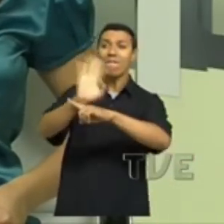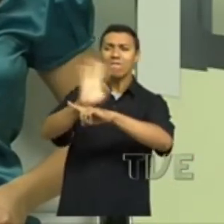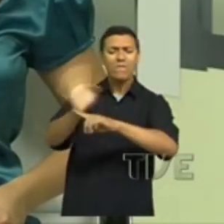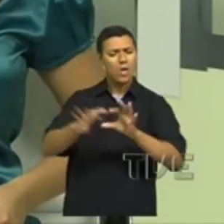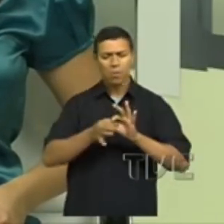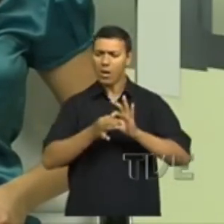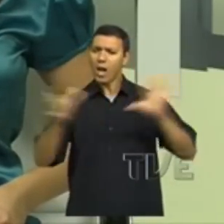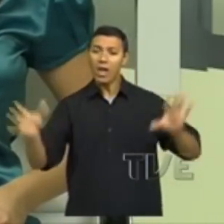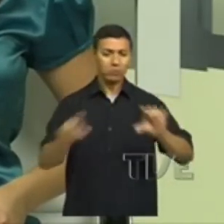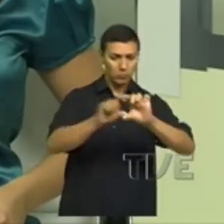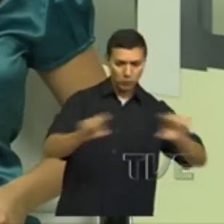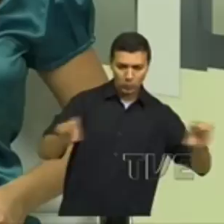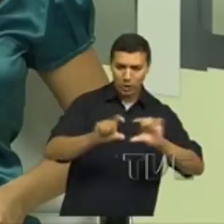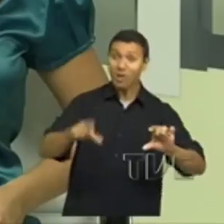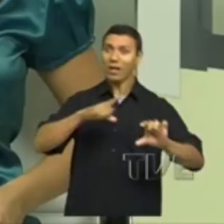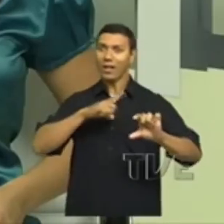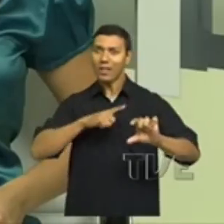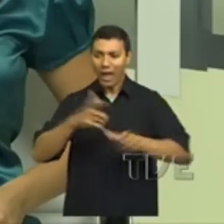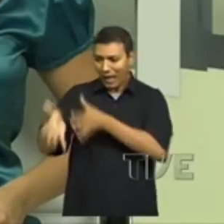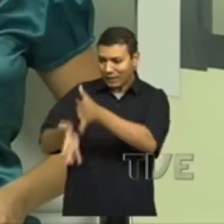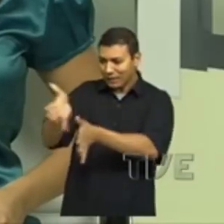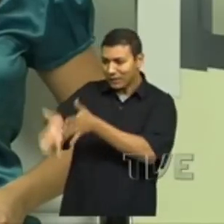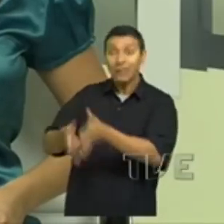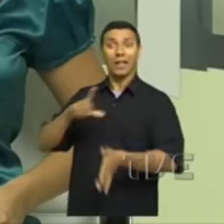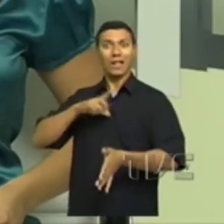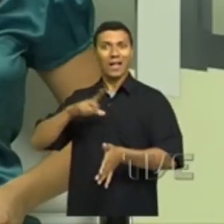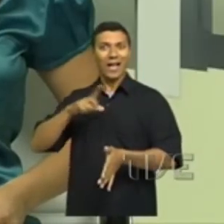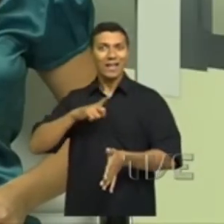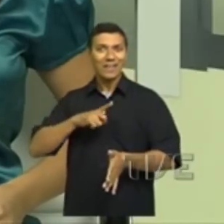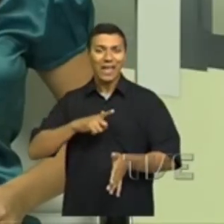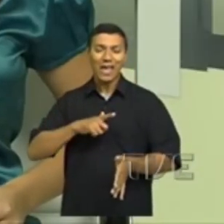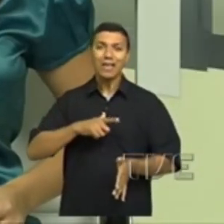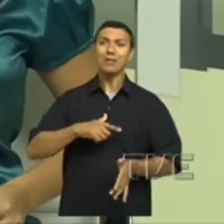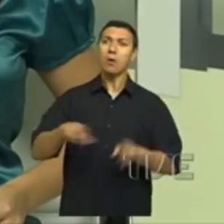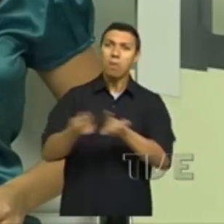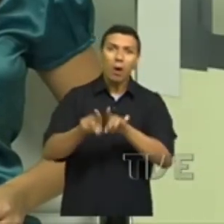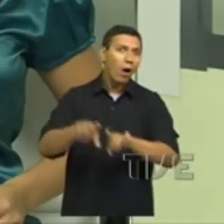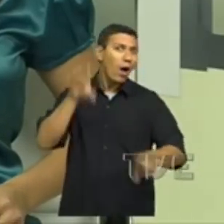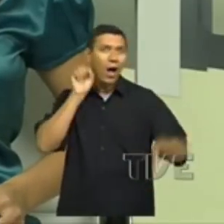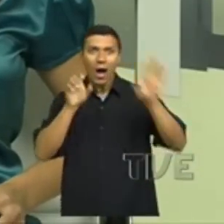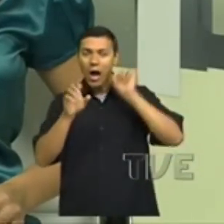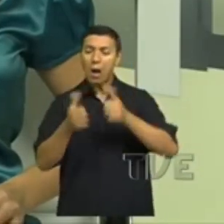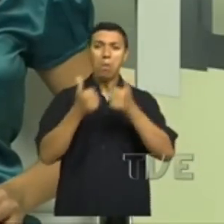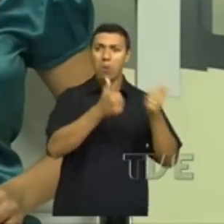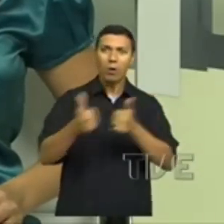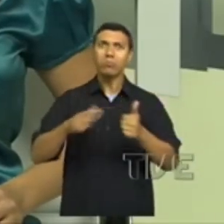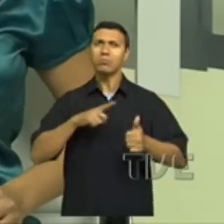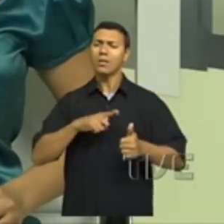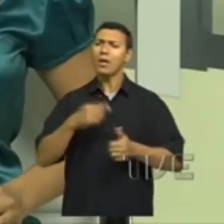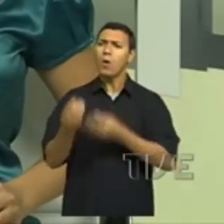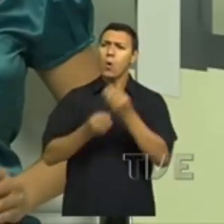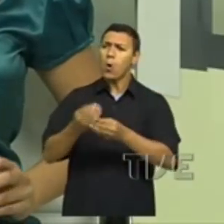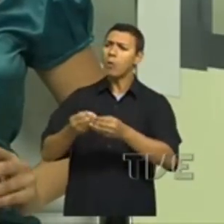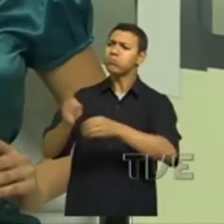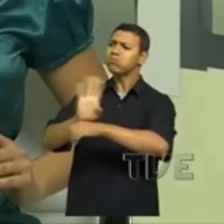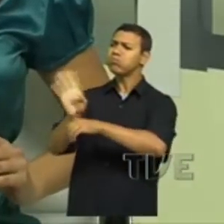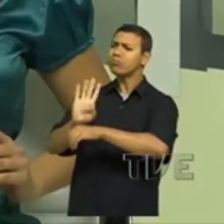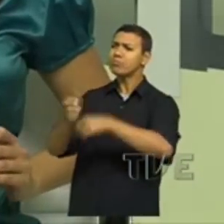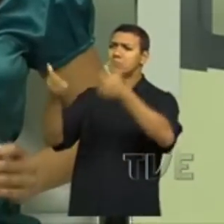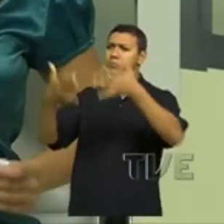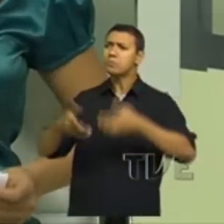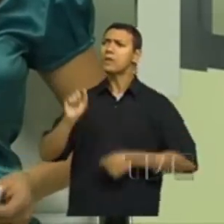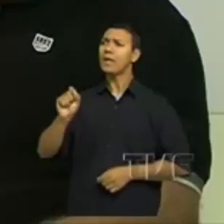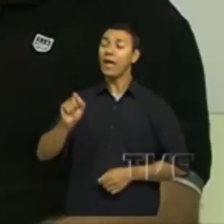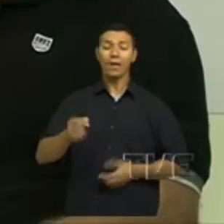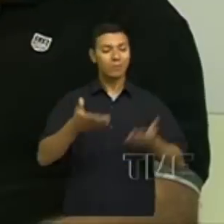audiodescrição, legendas e língua de sinais. Para falar sobre este tema, sobre o Festival de Cinema Acessível, eu recebo aqui no